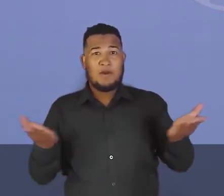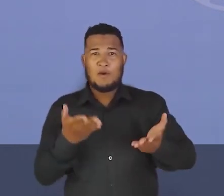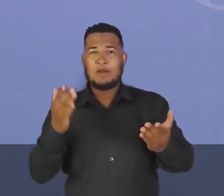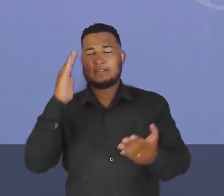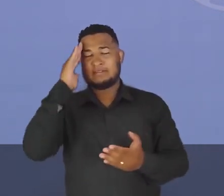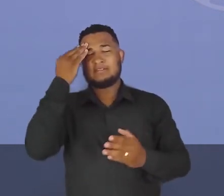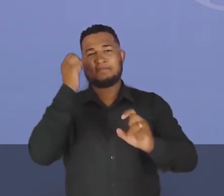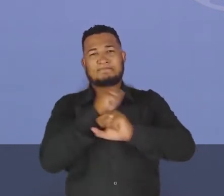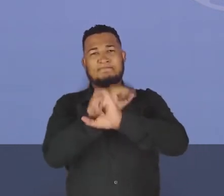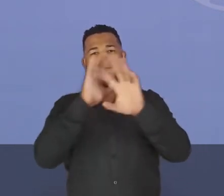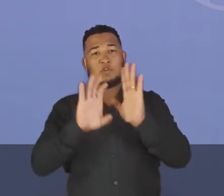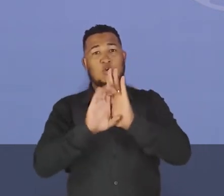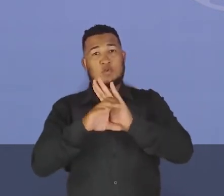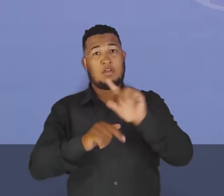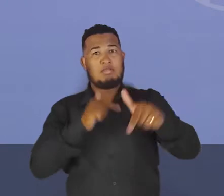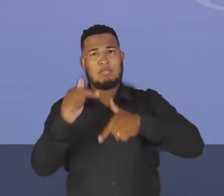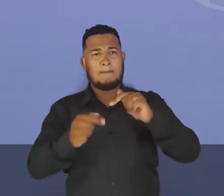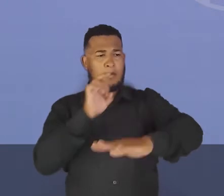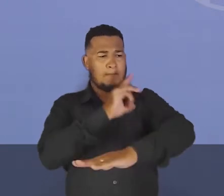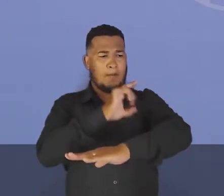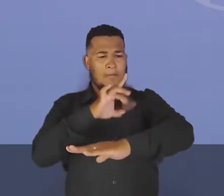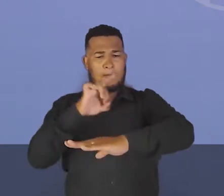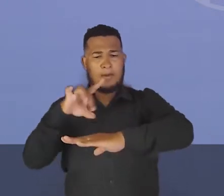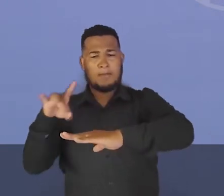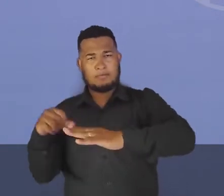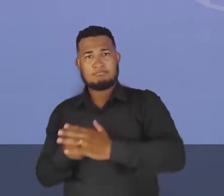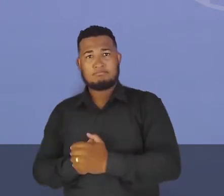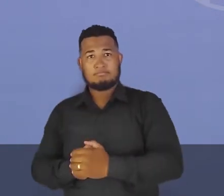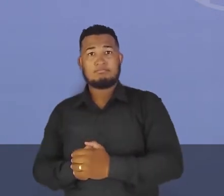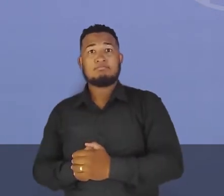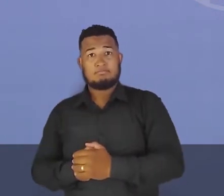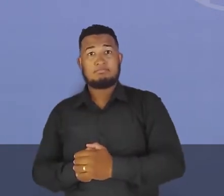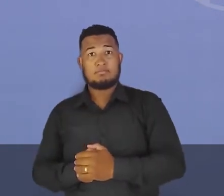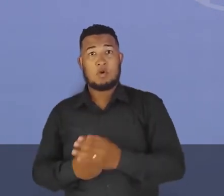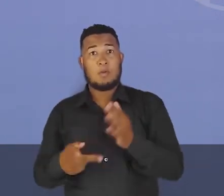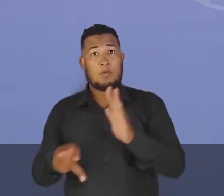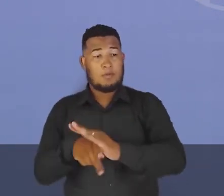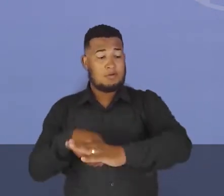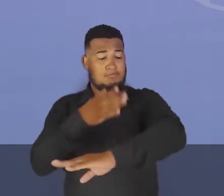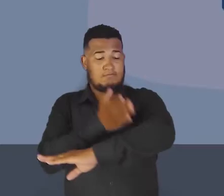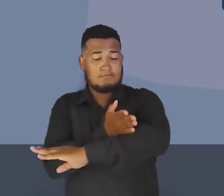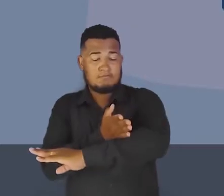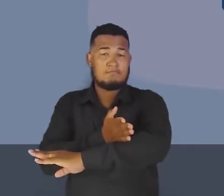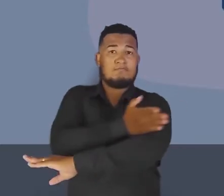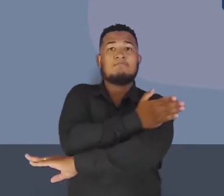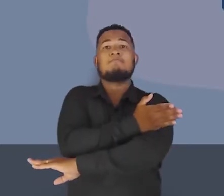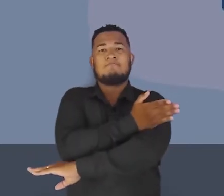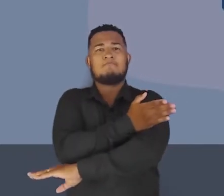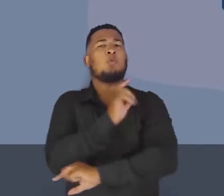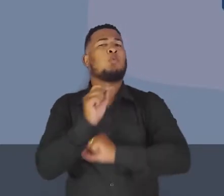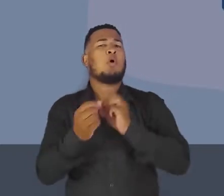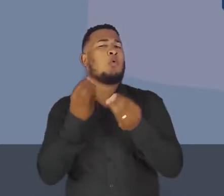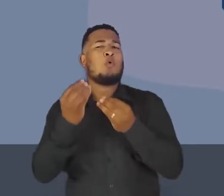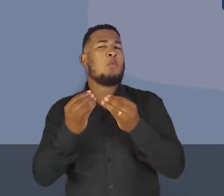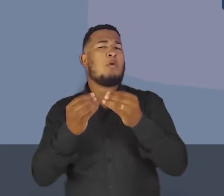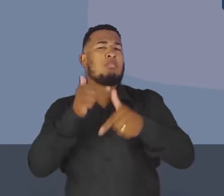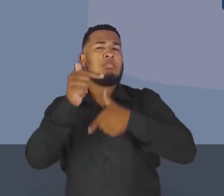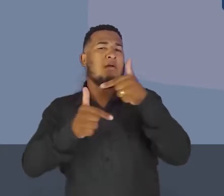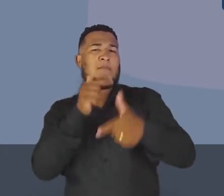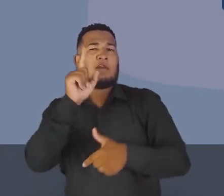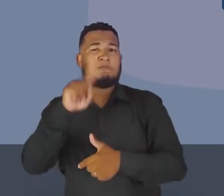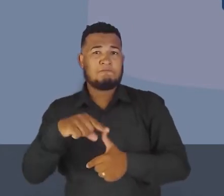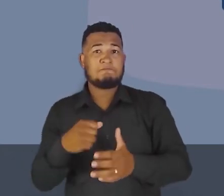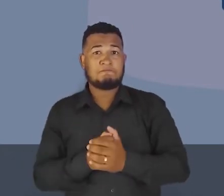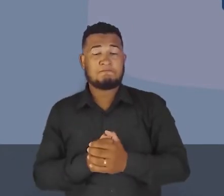conceito de trabalho em cada uma delas. Começando com o trabalho na Antiguidade. Então, lá no